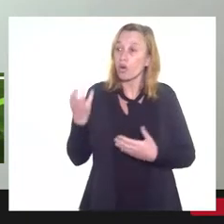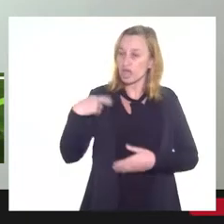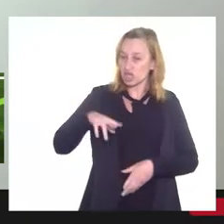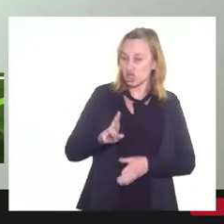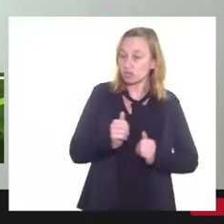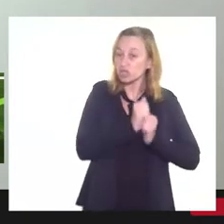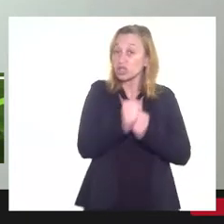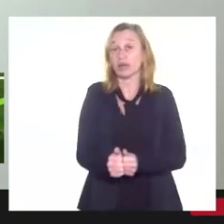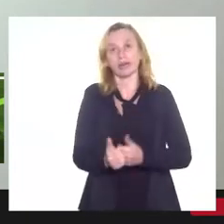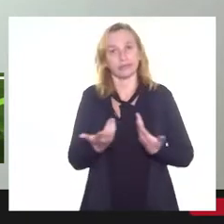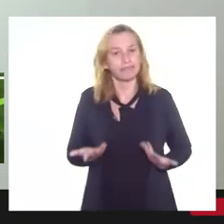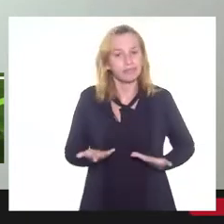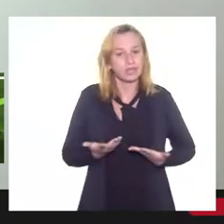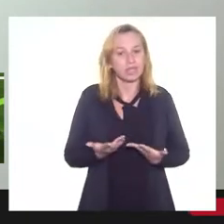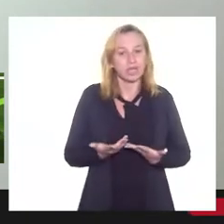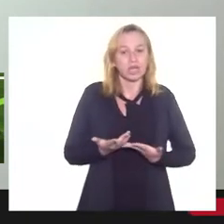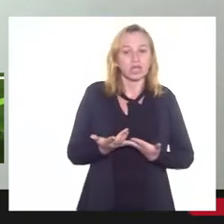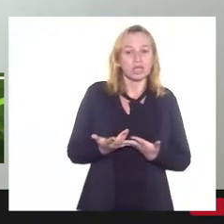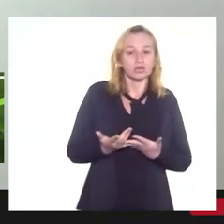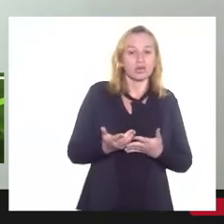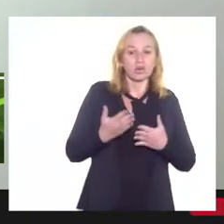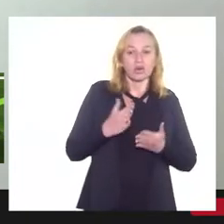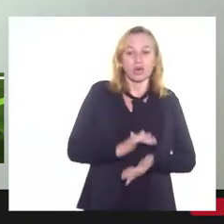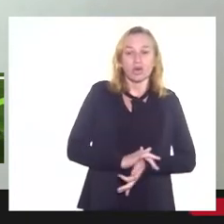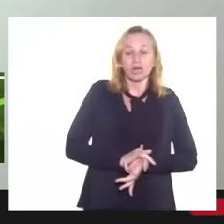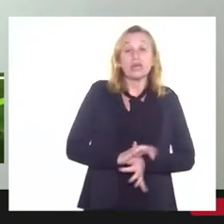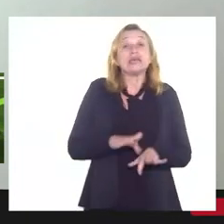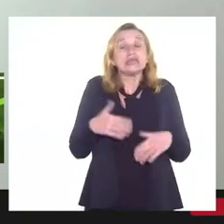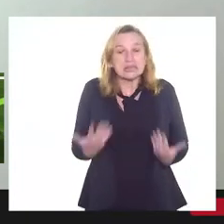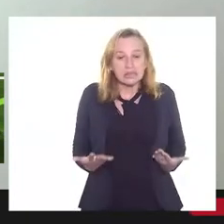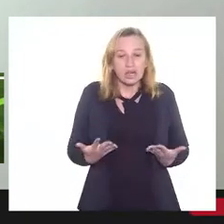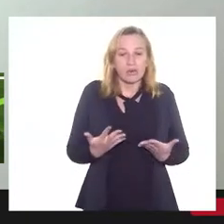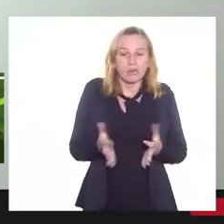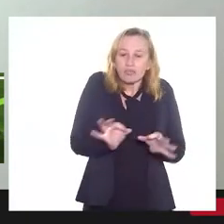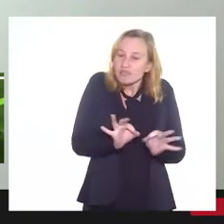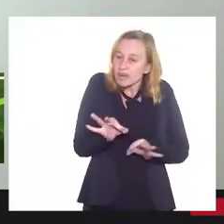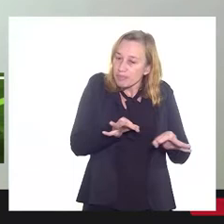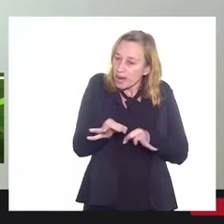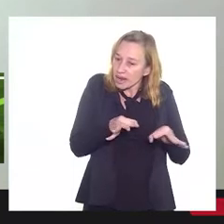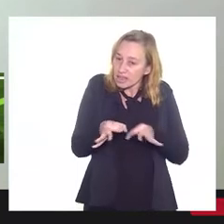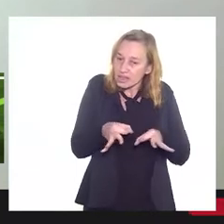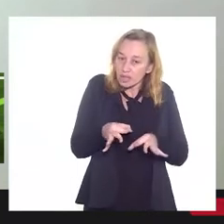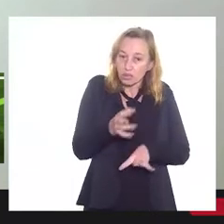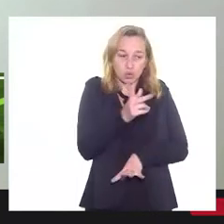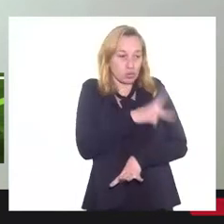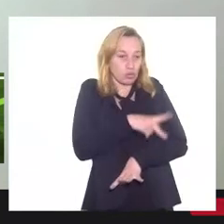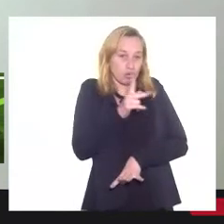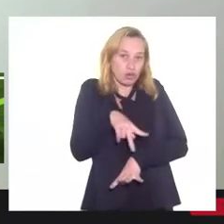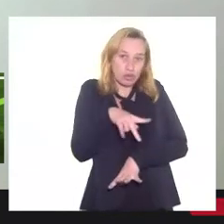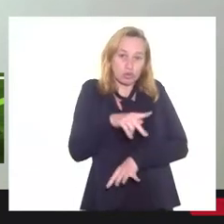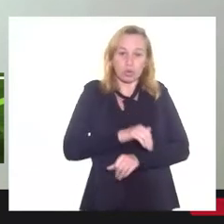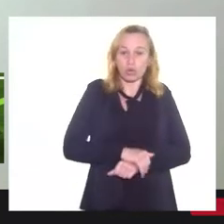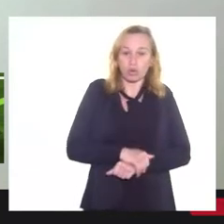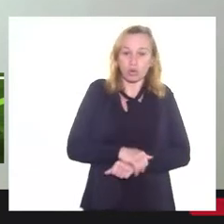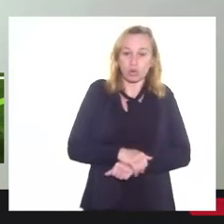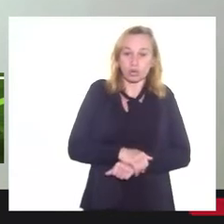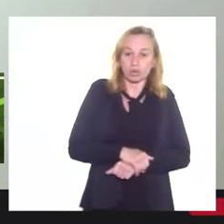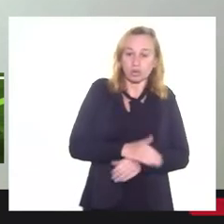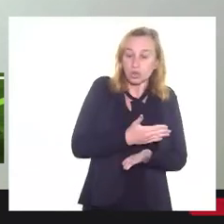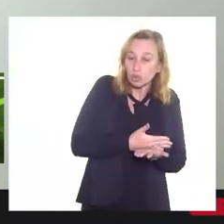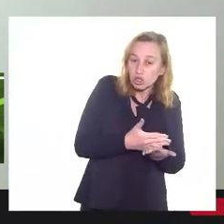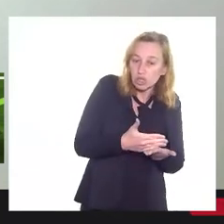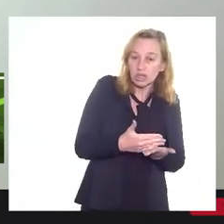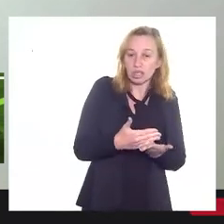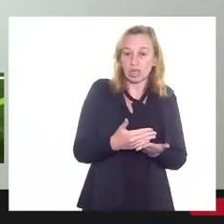ele irá seguir ele irá processar então é a preparação dos do papá em promoção